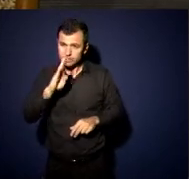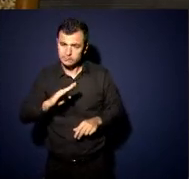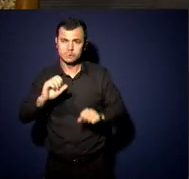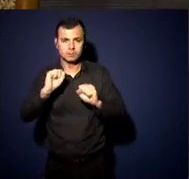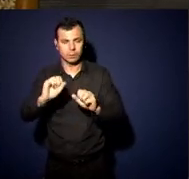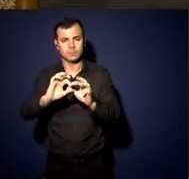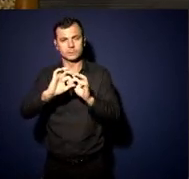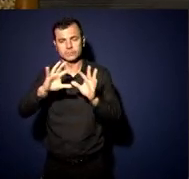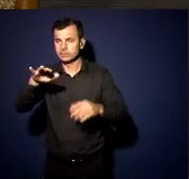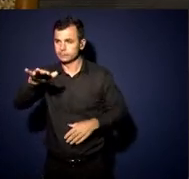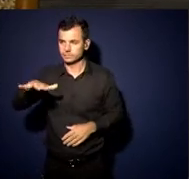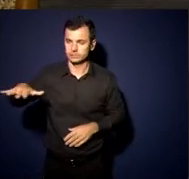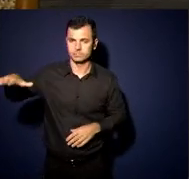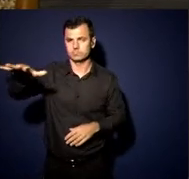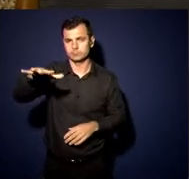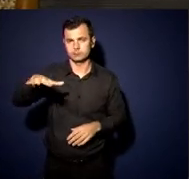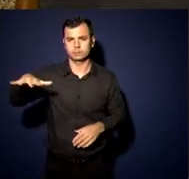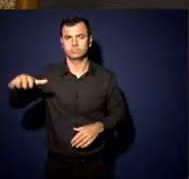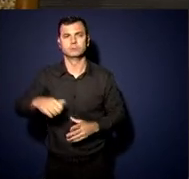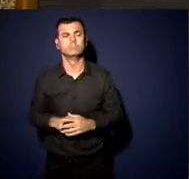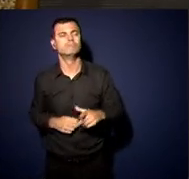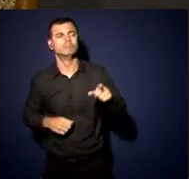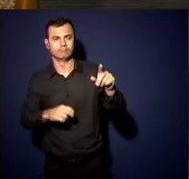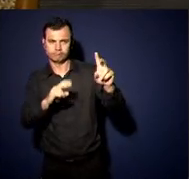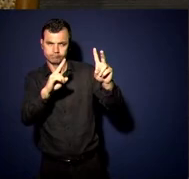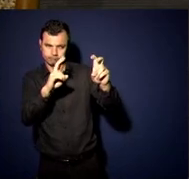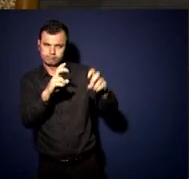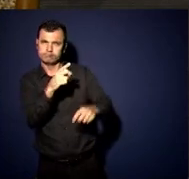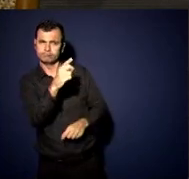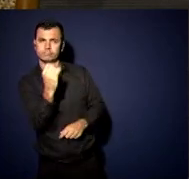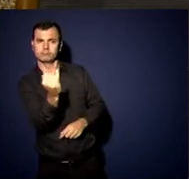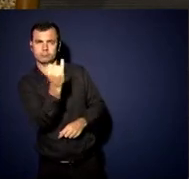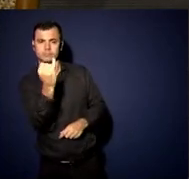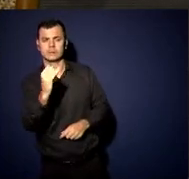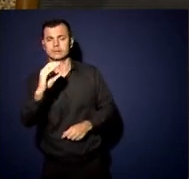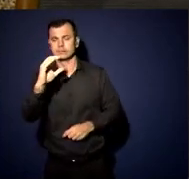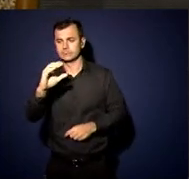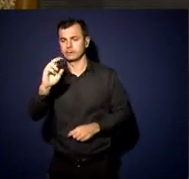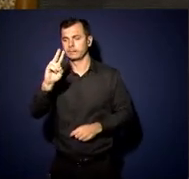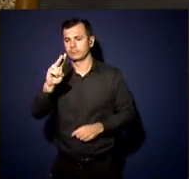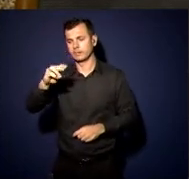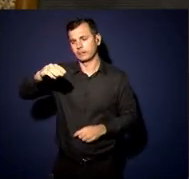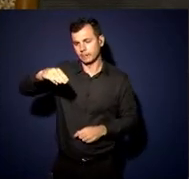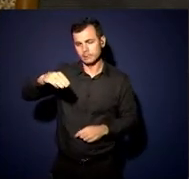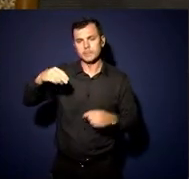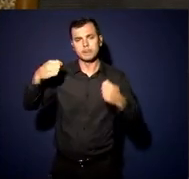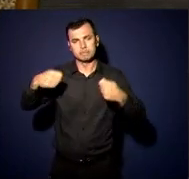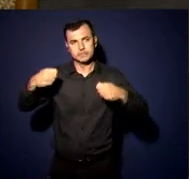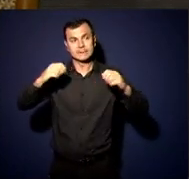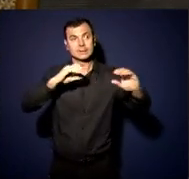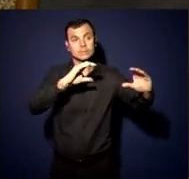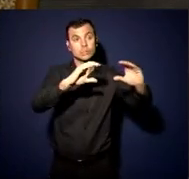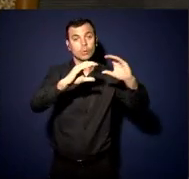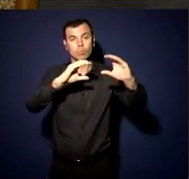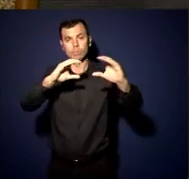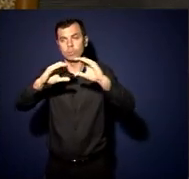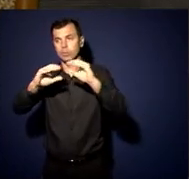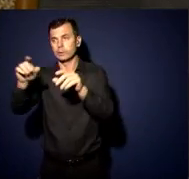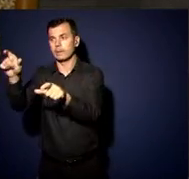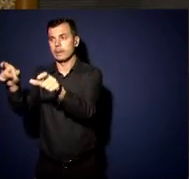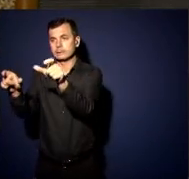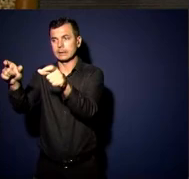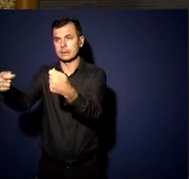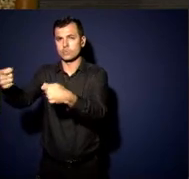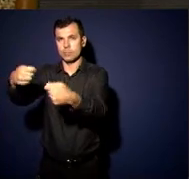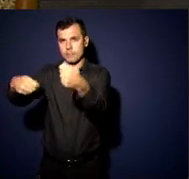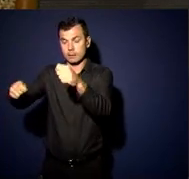nessa direção você pegou um ponto para mim é muito caro a necessidade da cvm se comunicar a necessidade da cvm escutar os agentes de